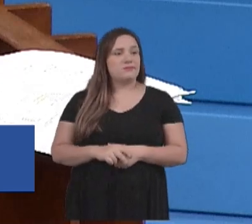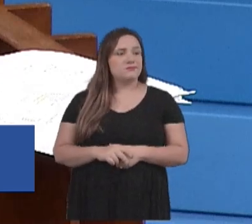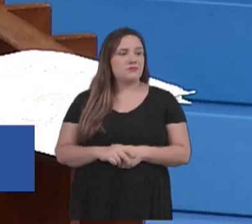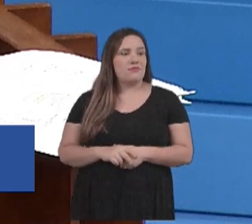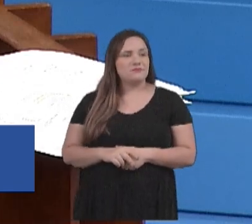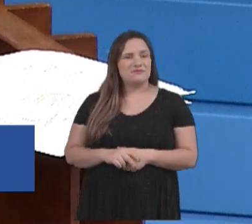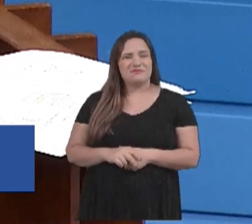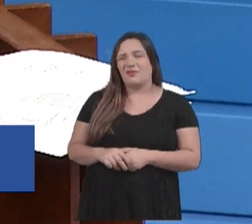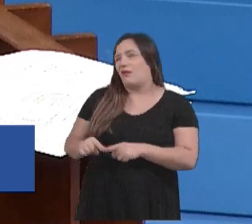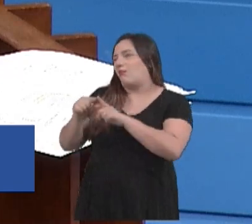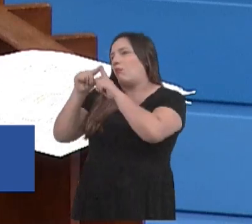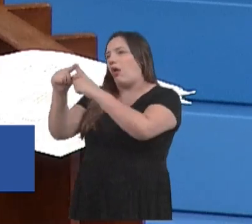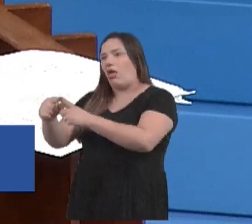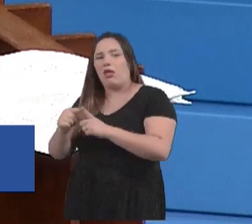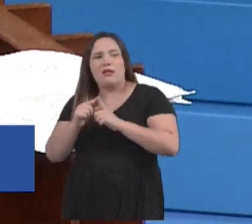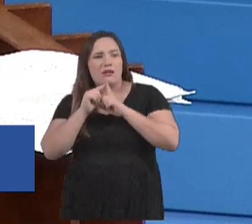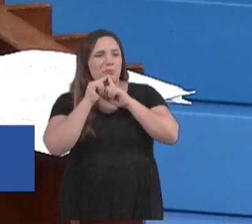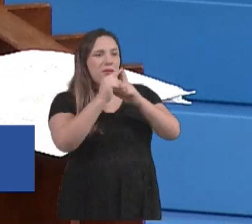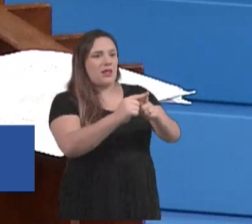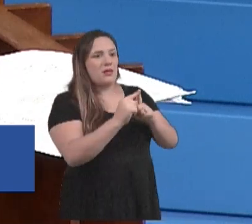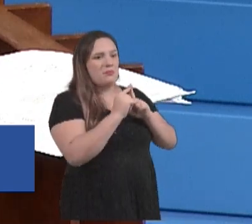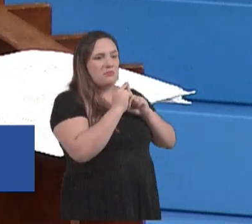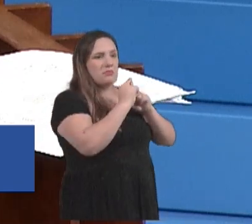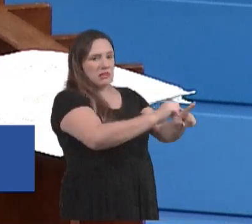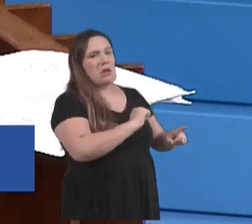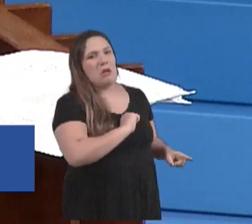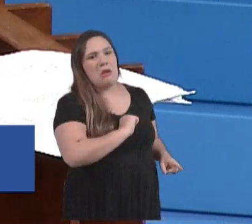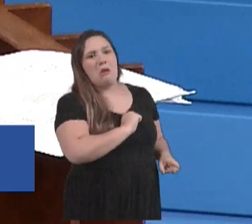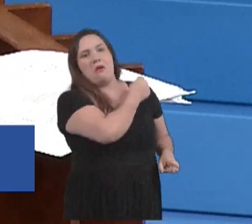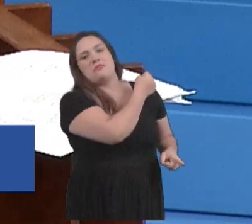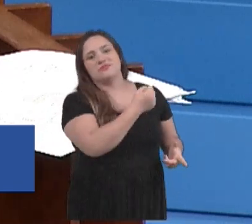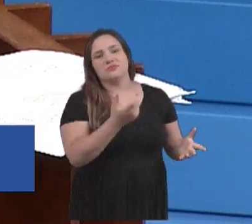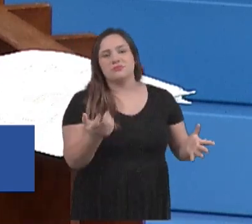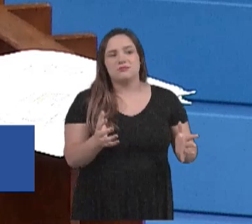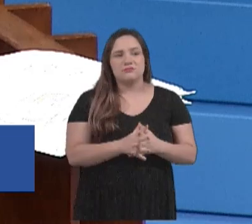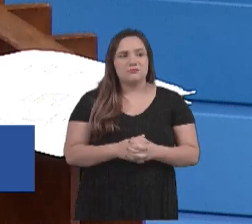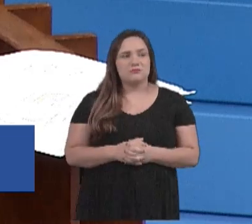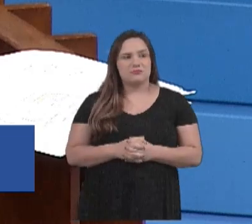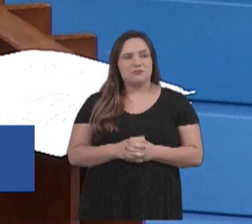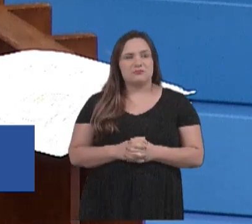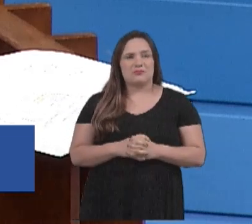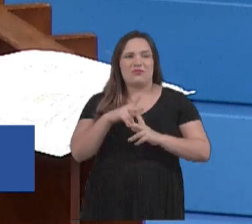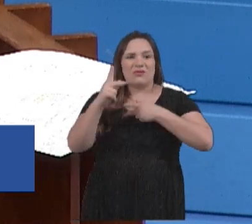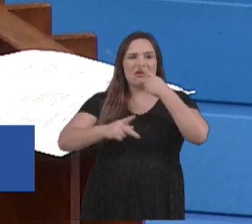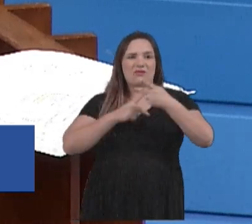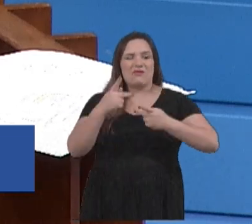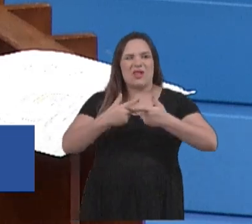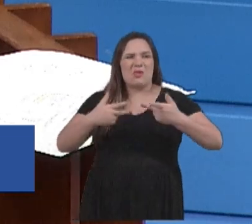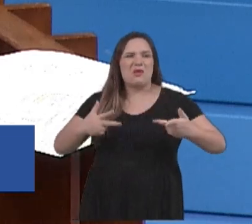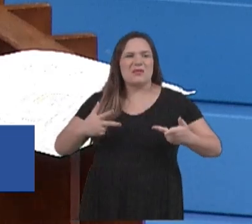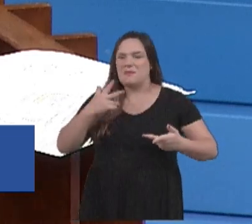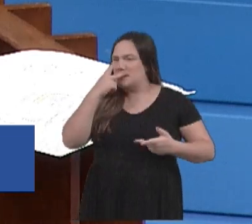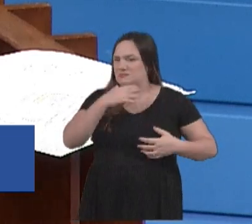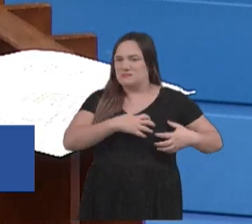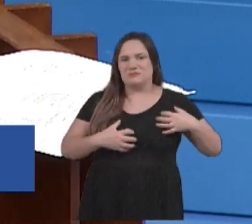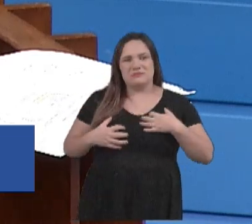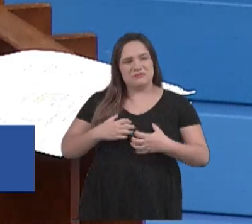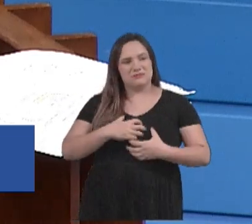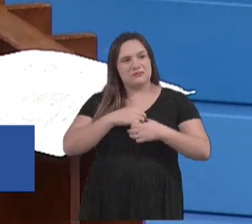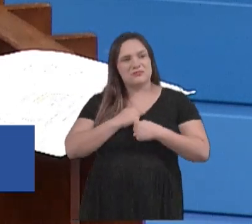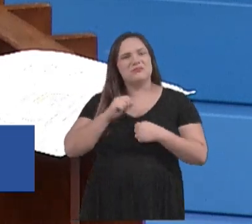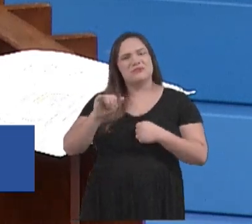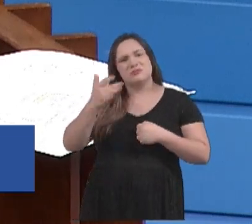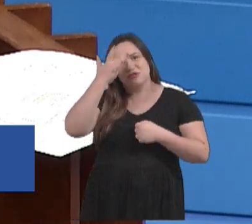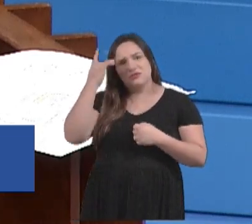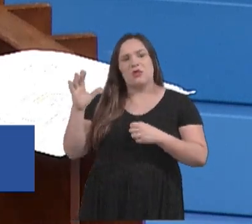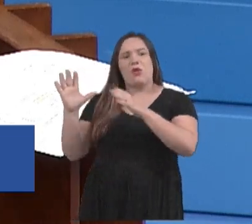de xingamento, é uma coisa de ódio. Você dissemina o rancor. Se alguém